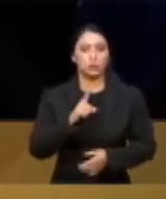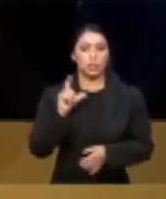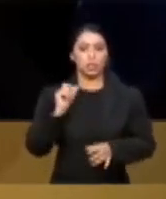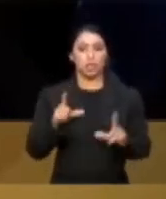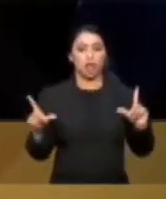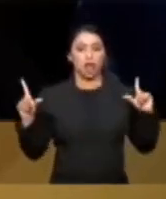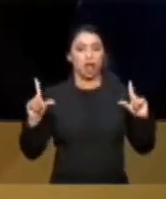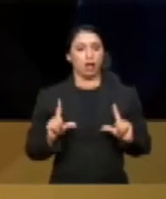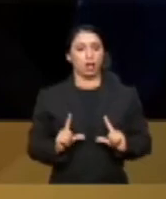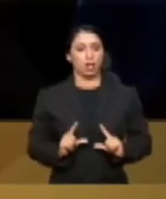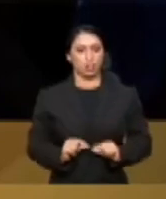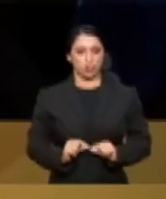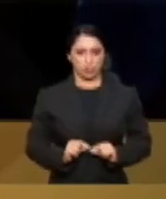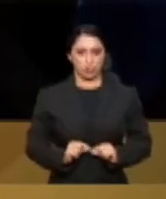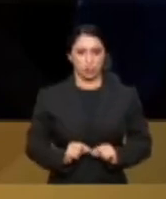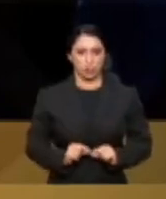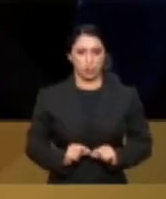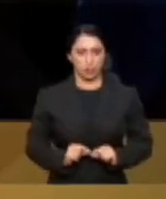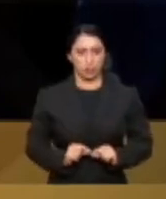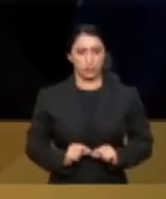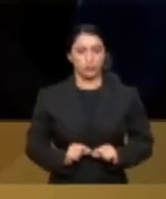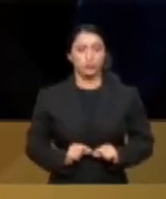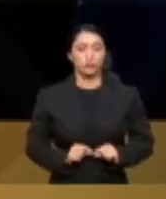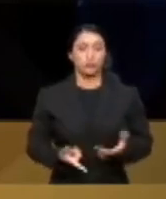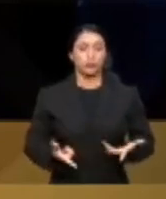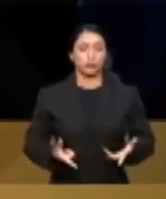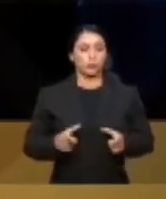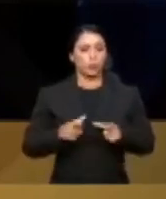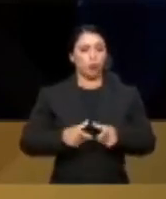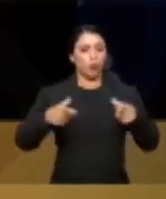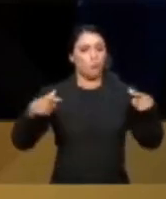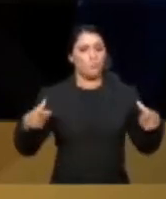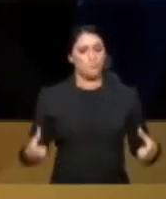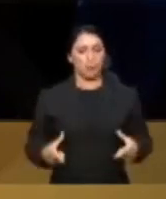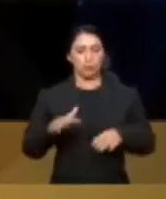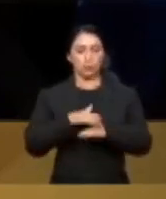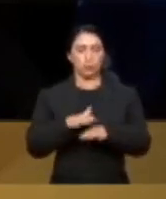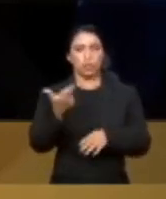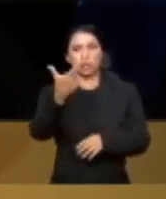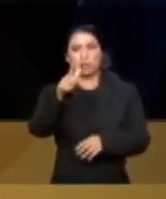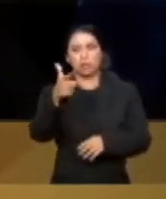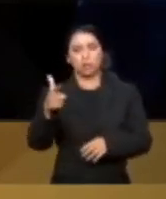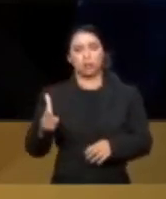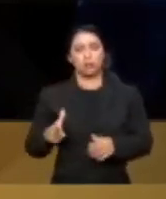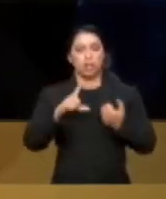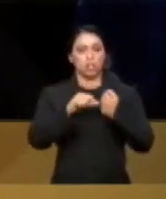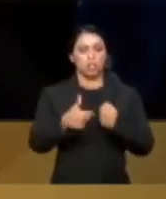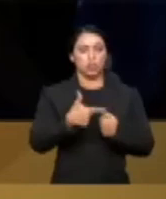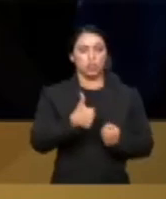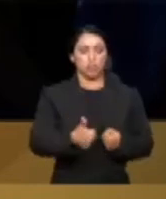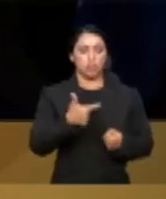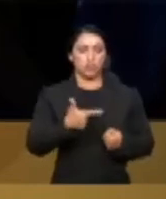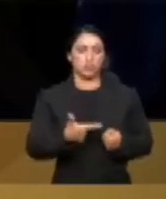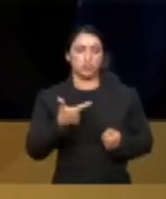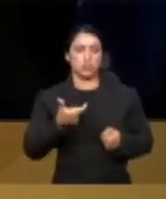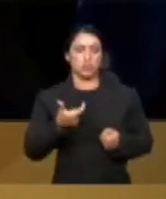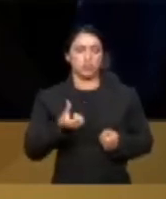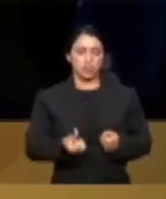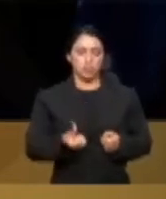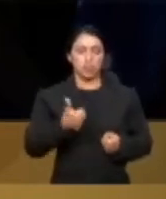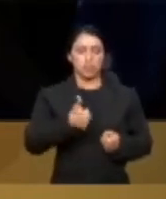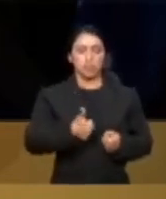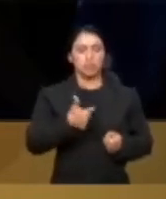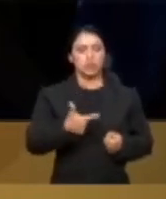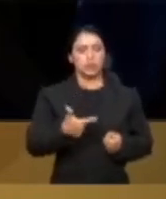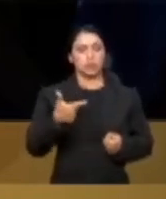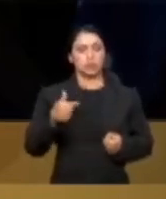a redução do risco de doença e de outros agravos, na forma dos artigos 126 e 227 da